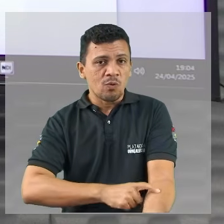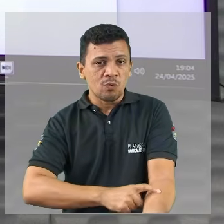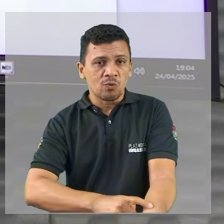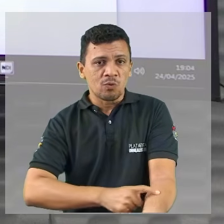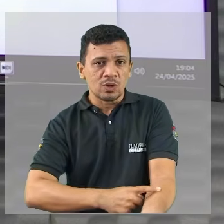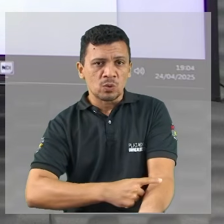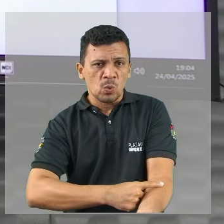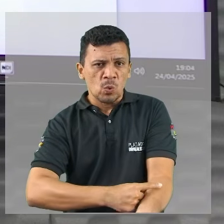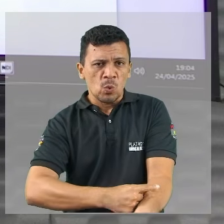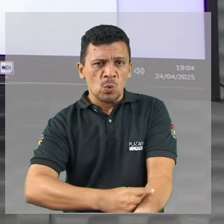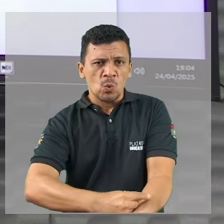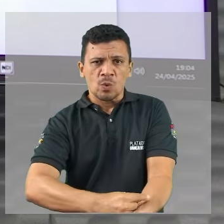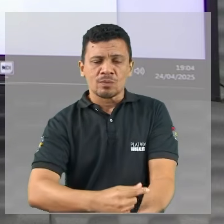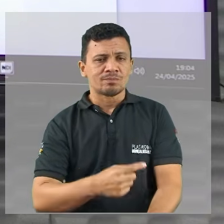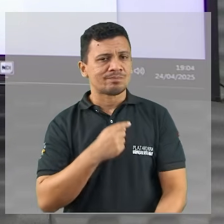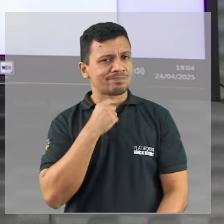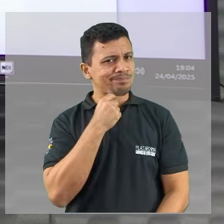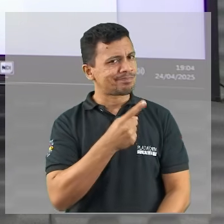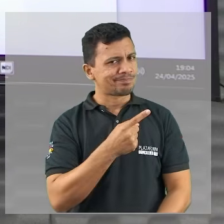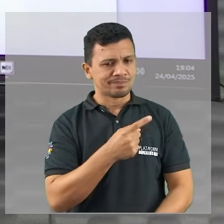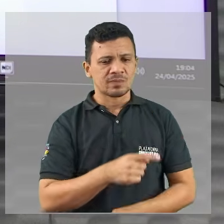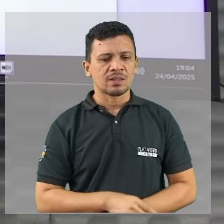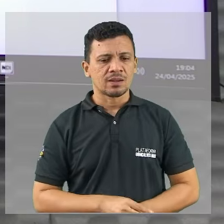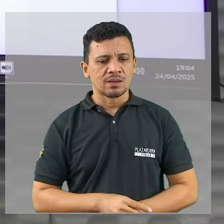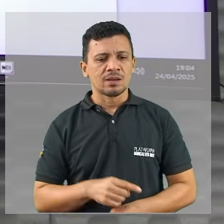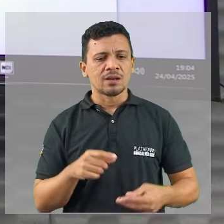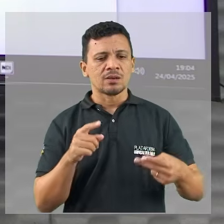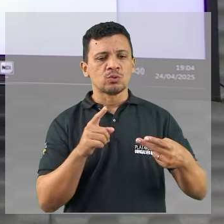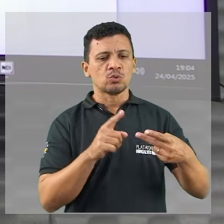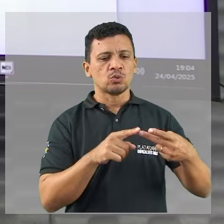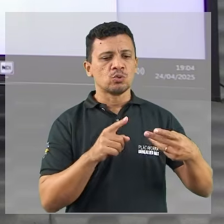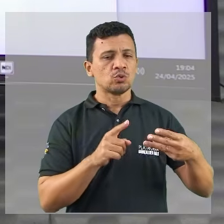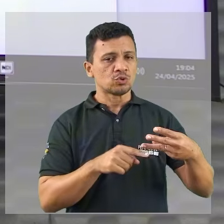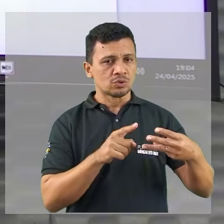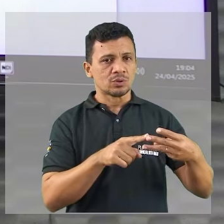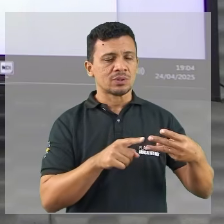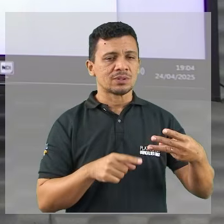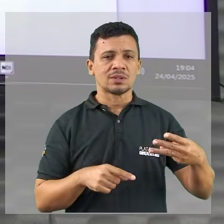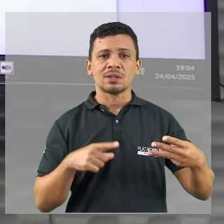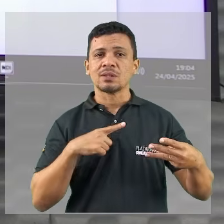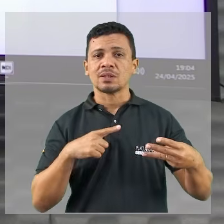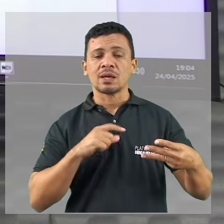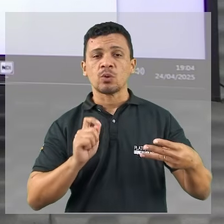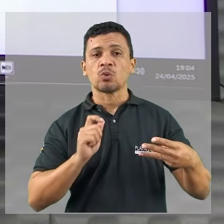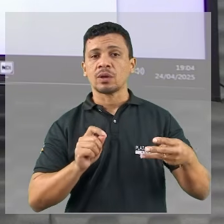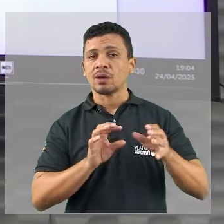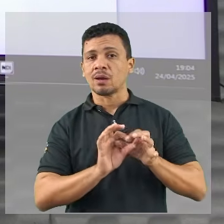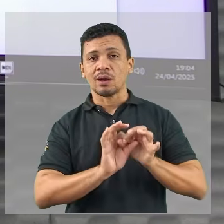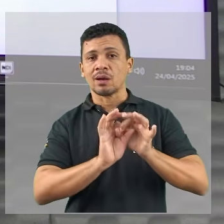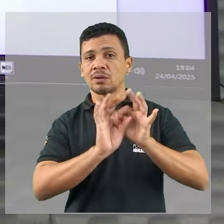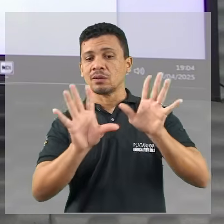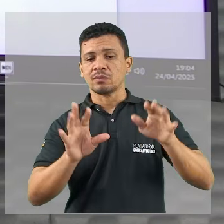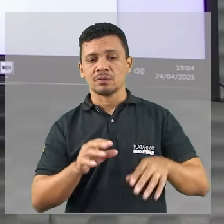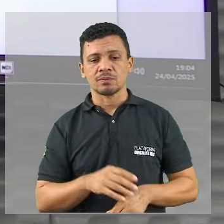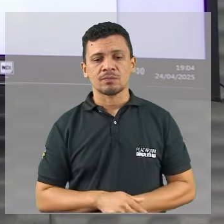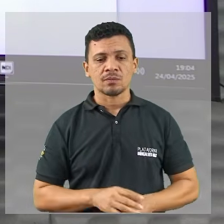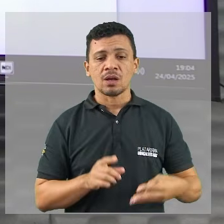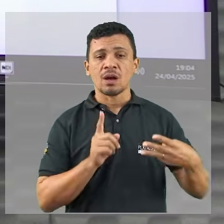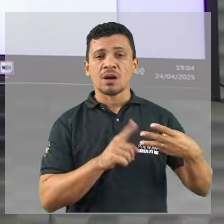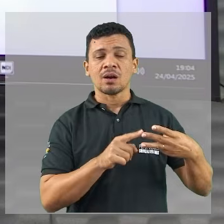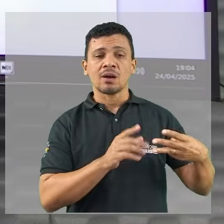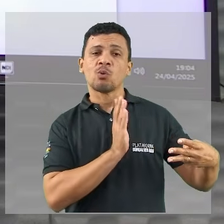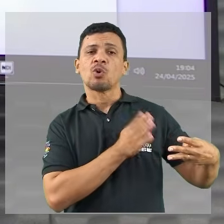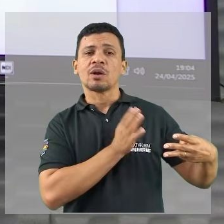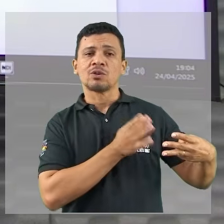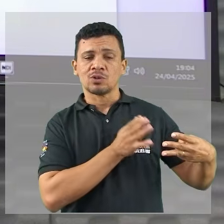Então, músculo estriado esquelético vai ser o músculo voluntário e os outros dois músculos involuntários. O músculo estriado